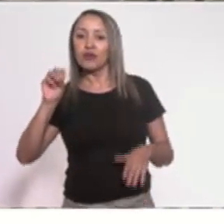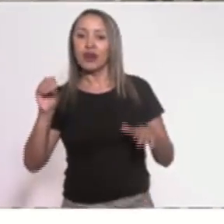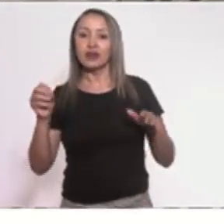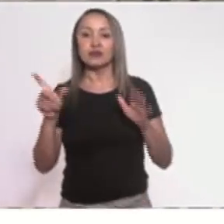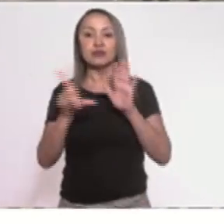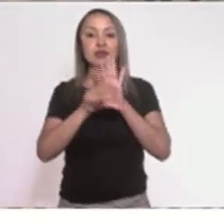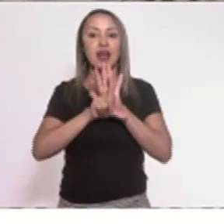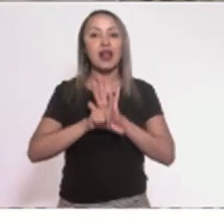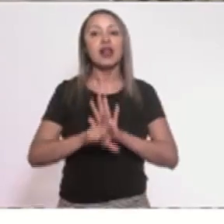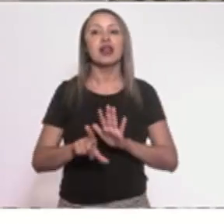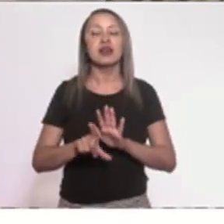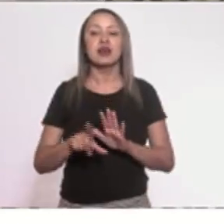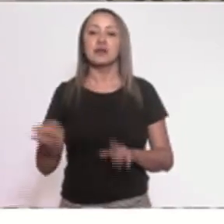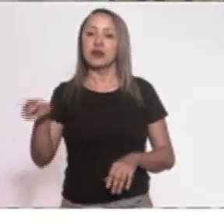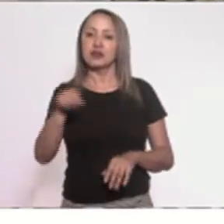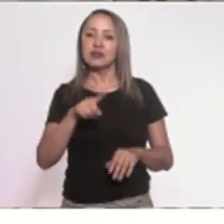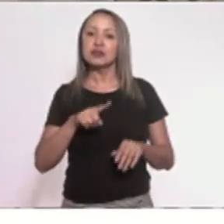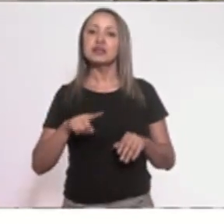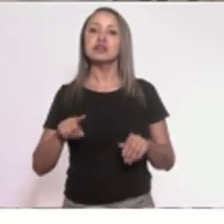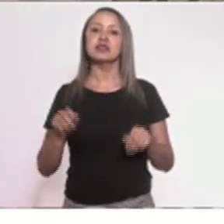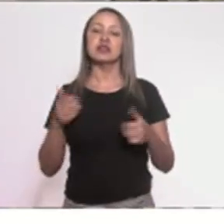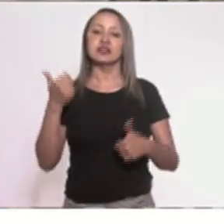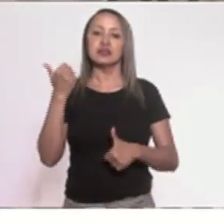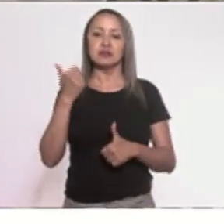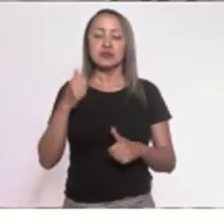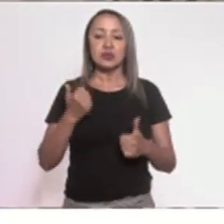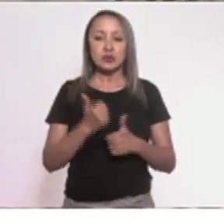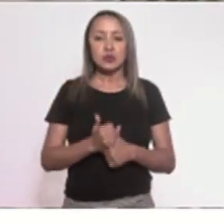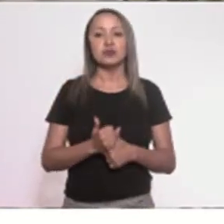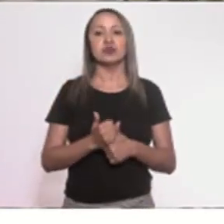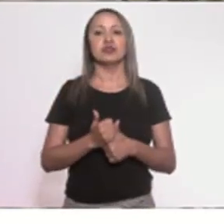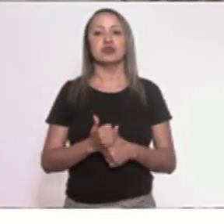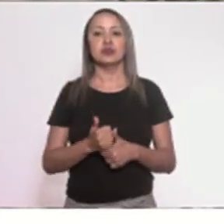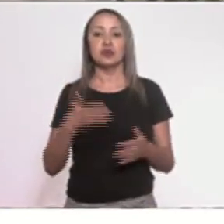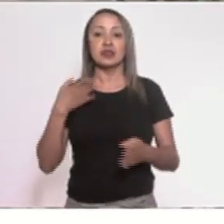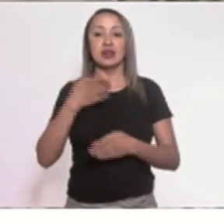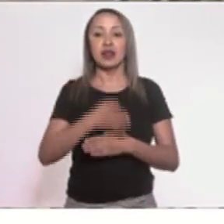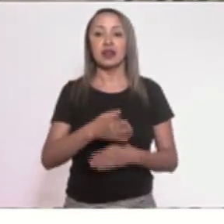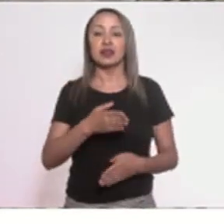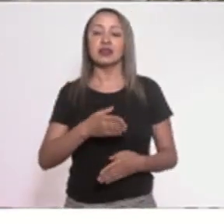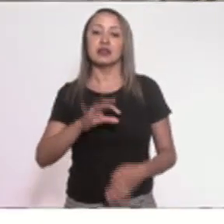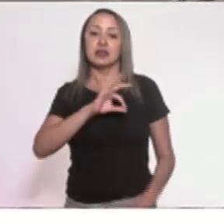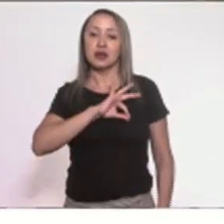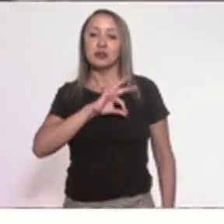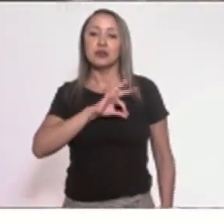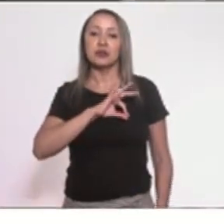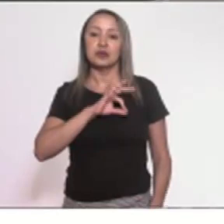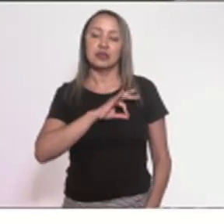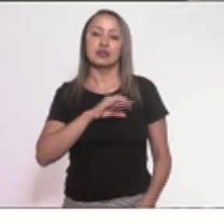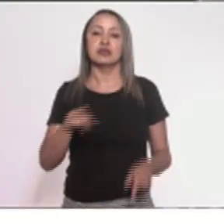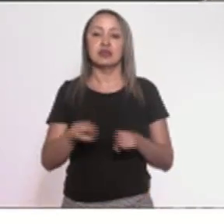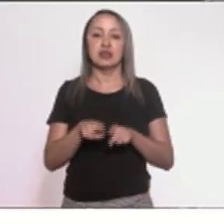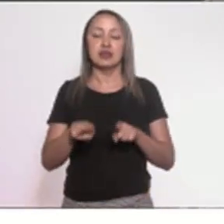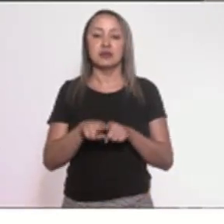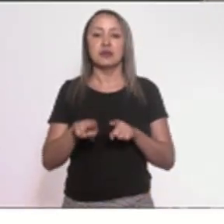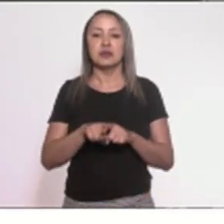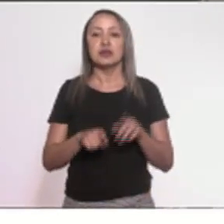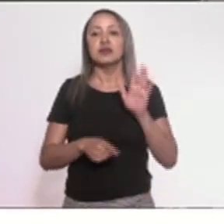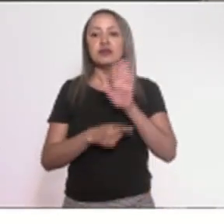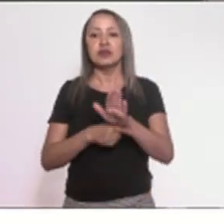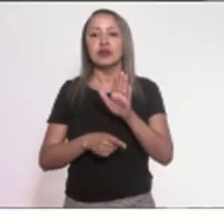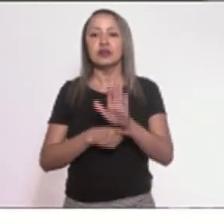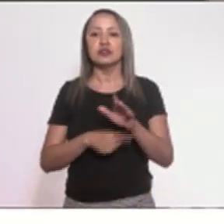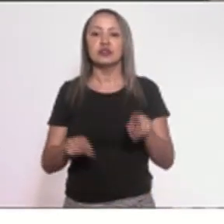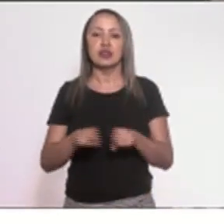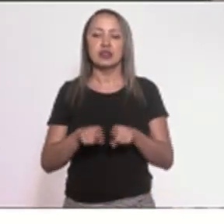vocês façam parte das fileiras da Polícia Militar, na certeza que vão contribuir muito no enfrentamento